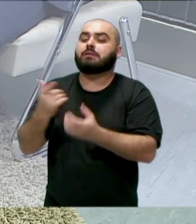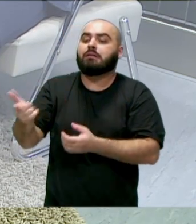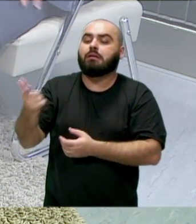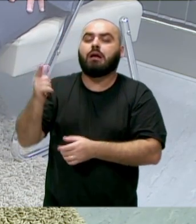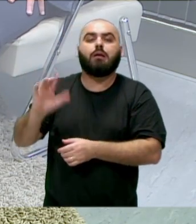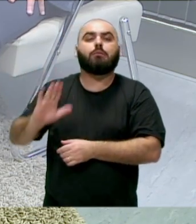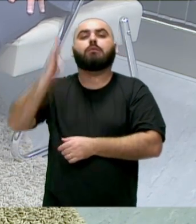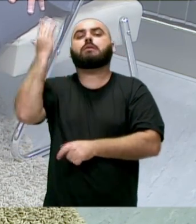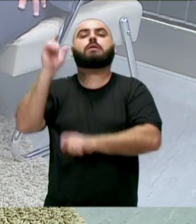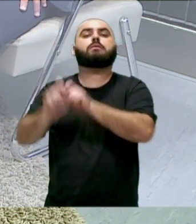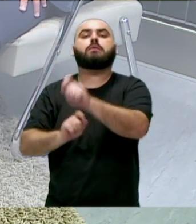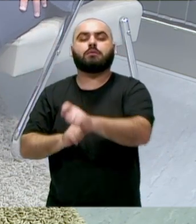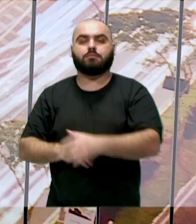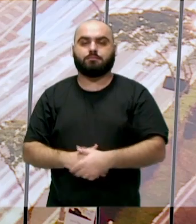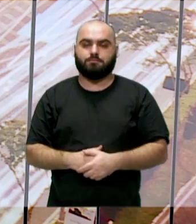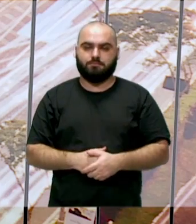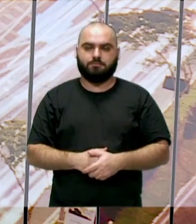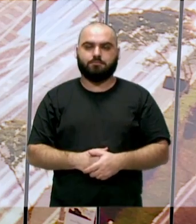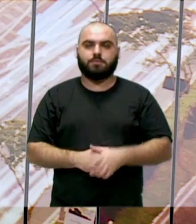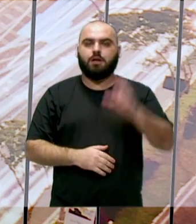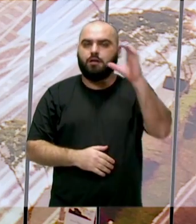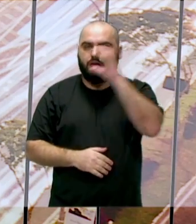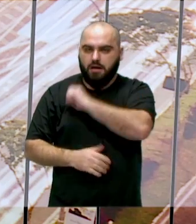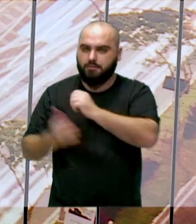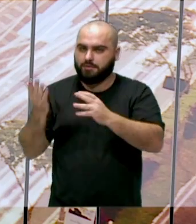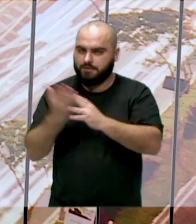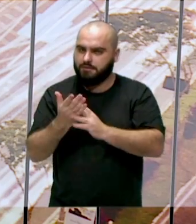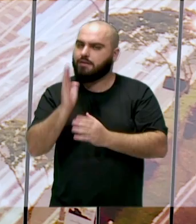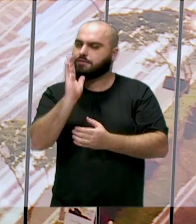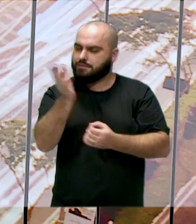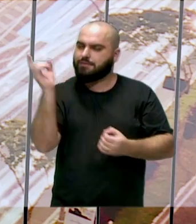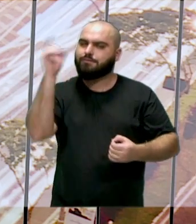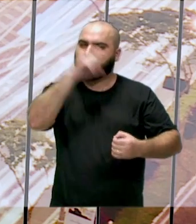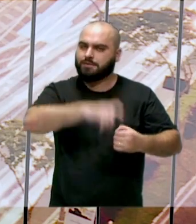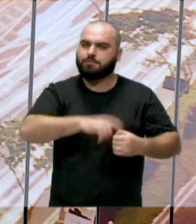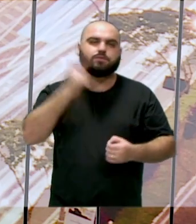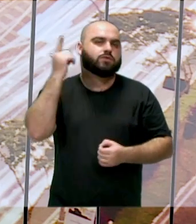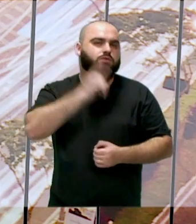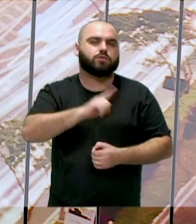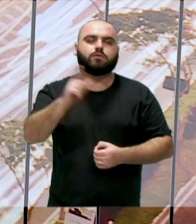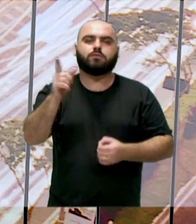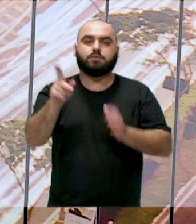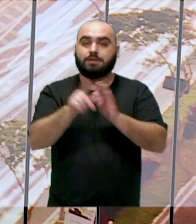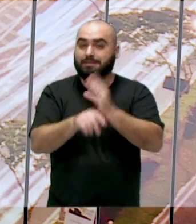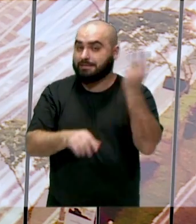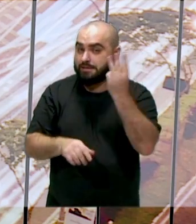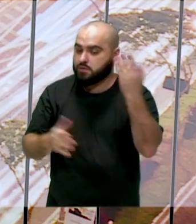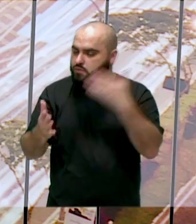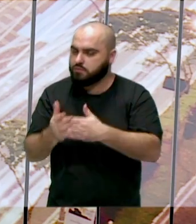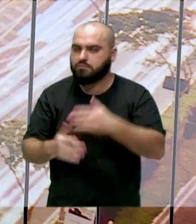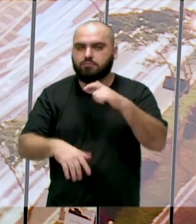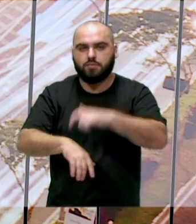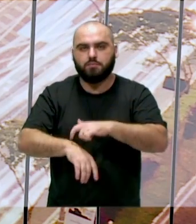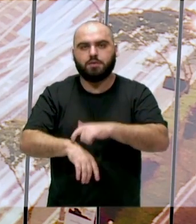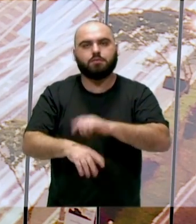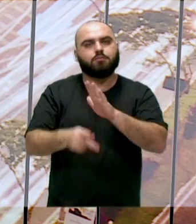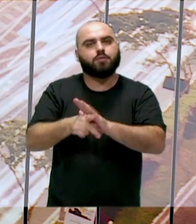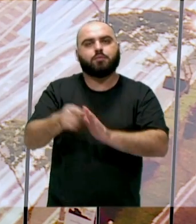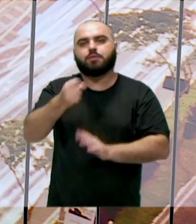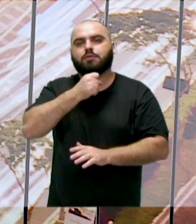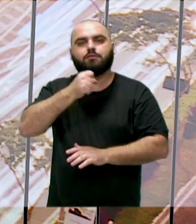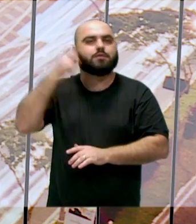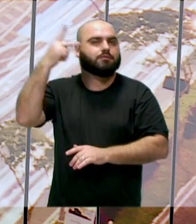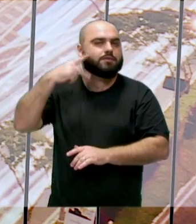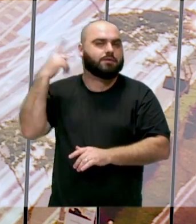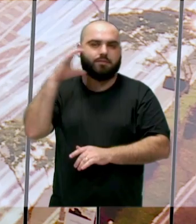aqueles moradores de rua. Nós vamos fazer mais um rápido intervalo, já voltamos com o terceiro e último bloco do